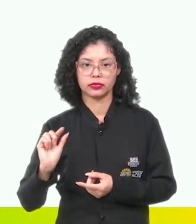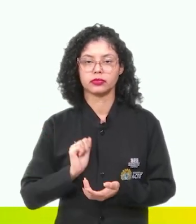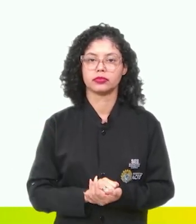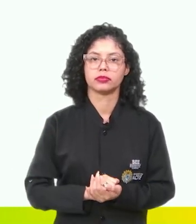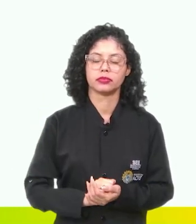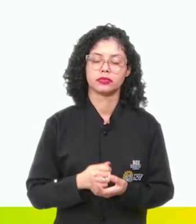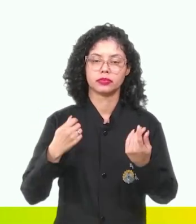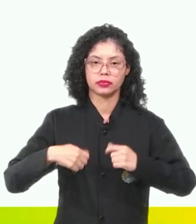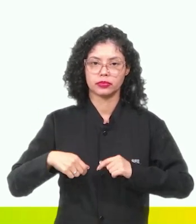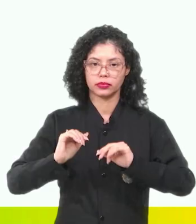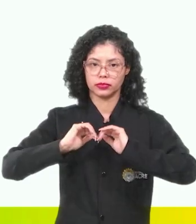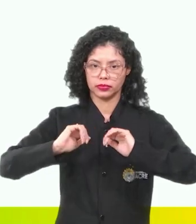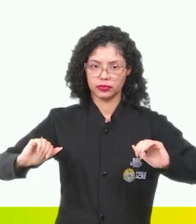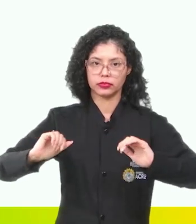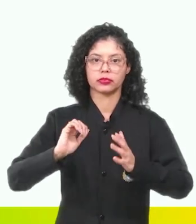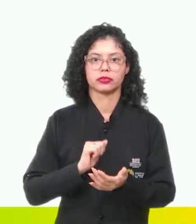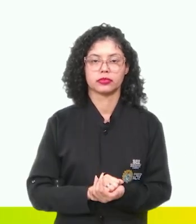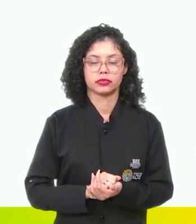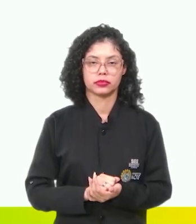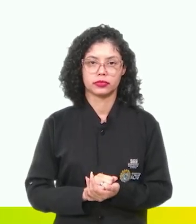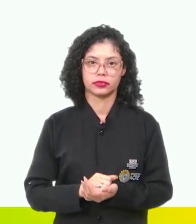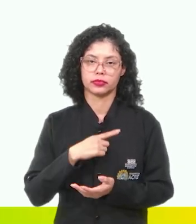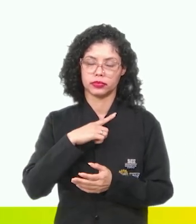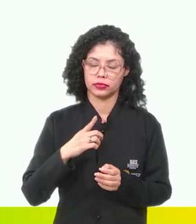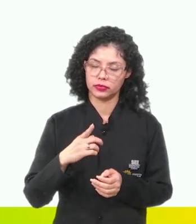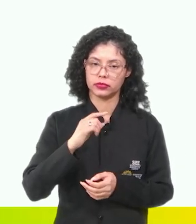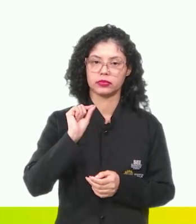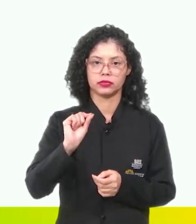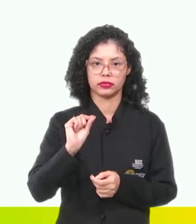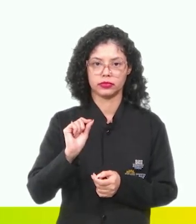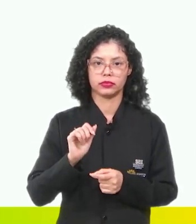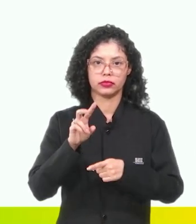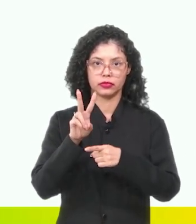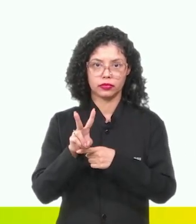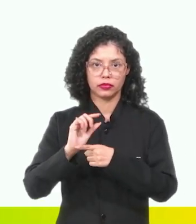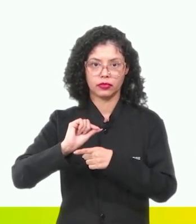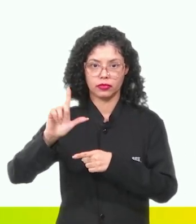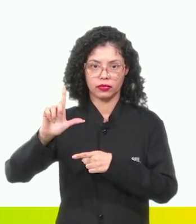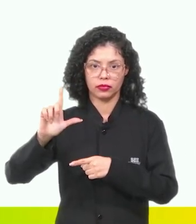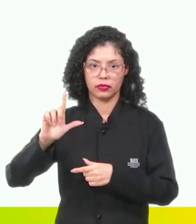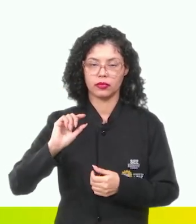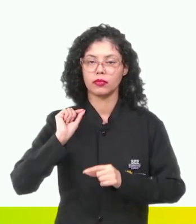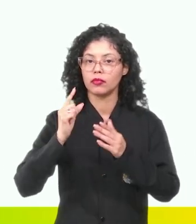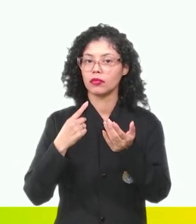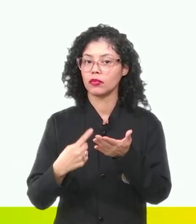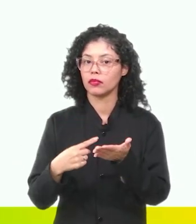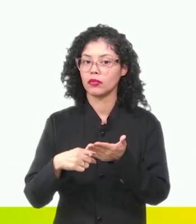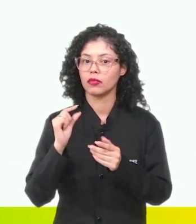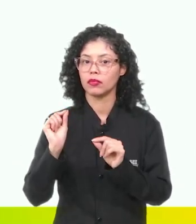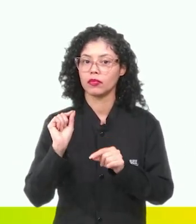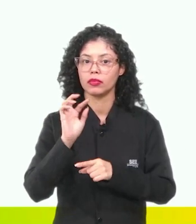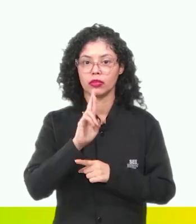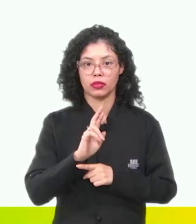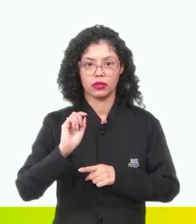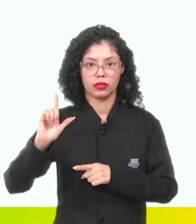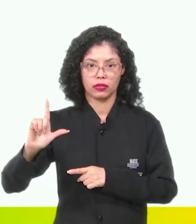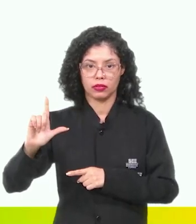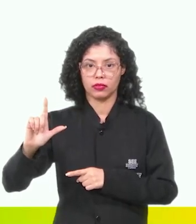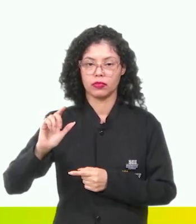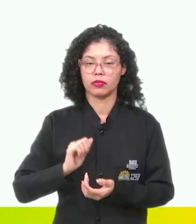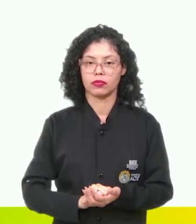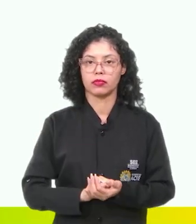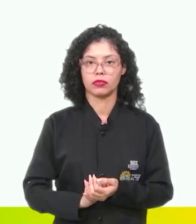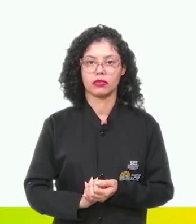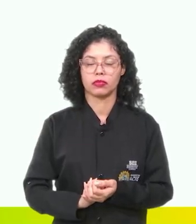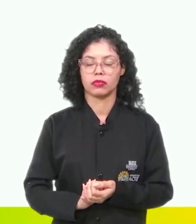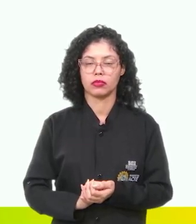que ficar separados. Então, eu faço essa jogada. O Vzão, ele combina com quem? Com o Rzão.